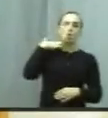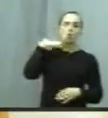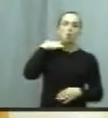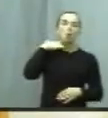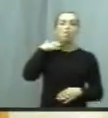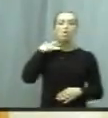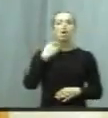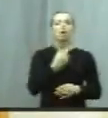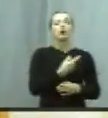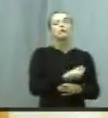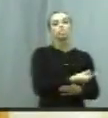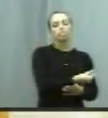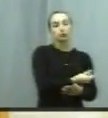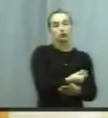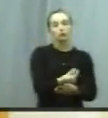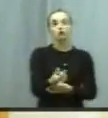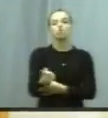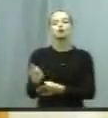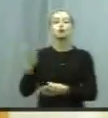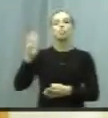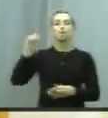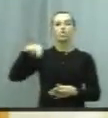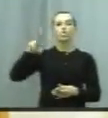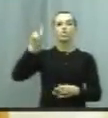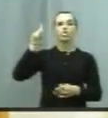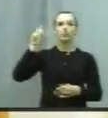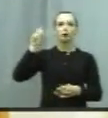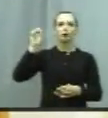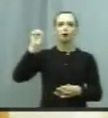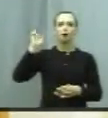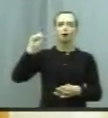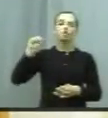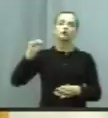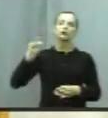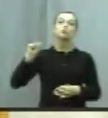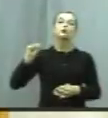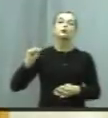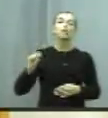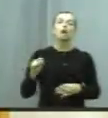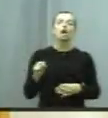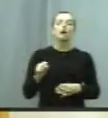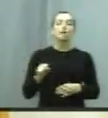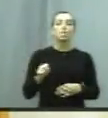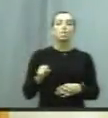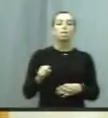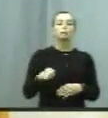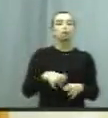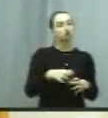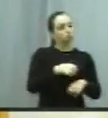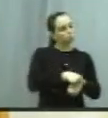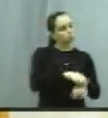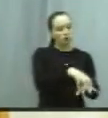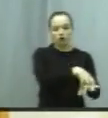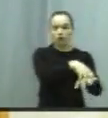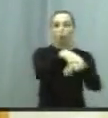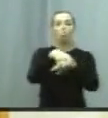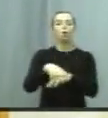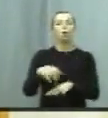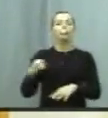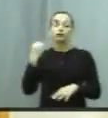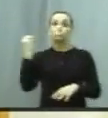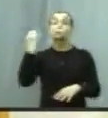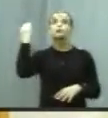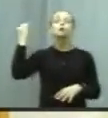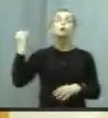crédito para que os municípios possam eles fazem a gestão de suas frotas e acho isso importante trazer pra cá